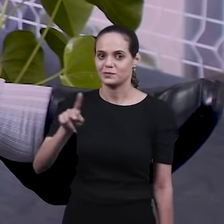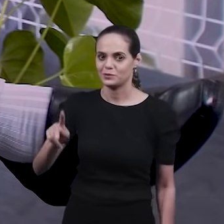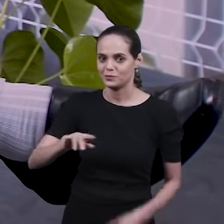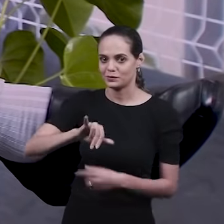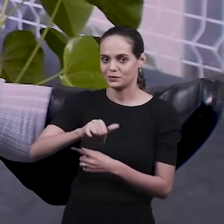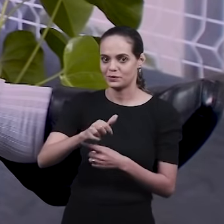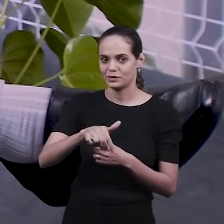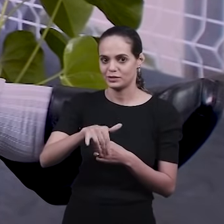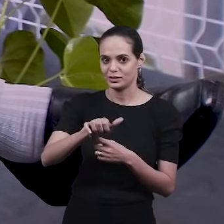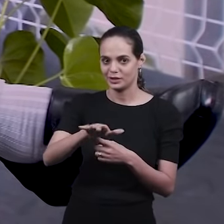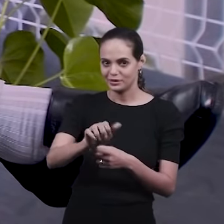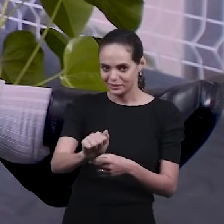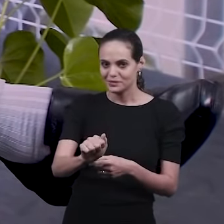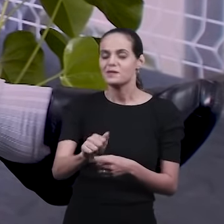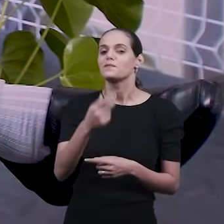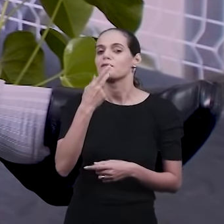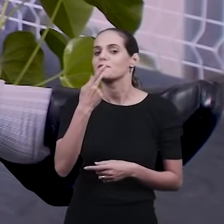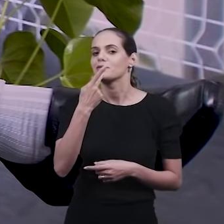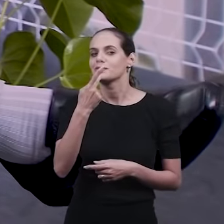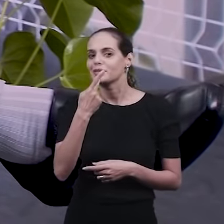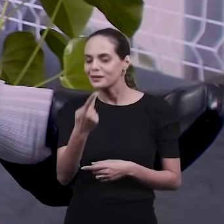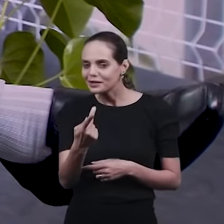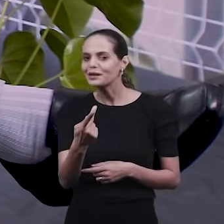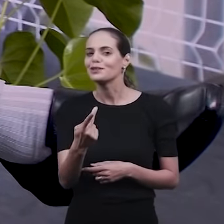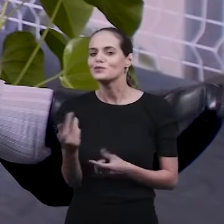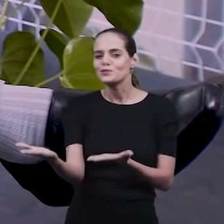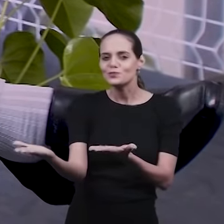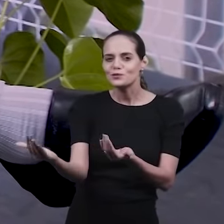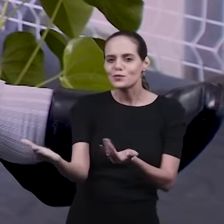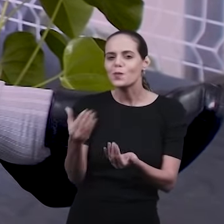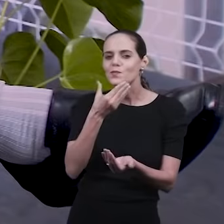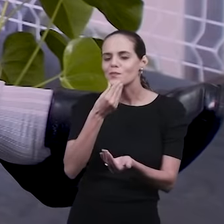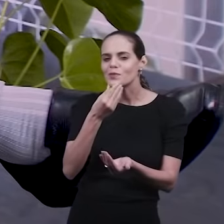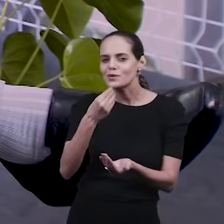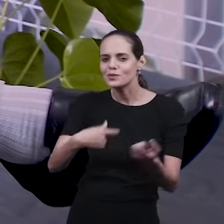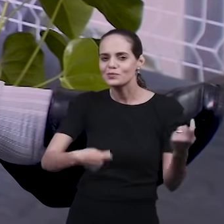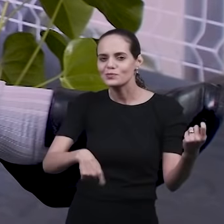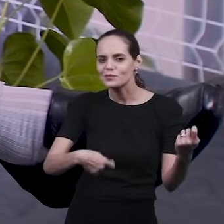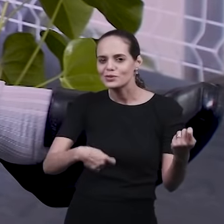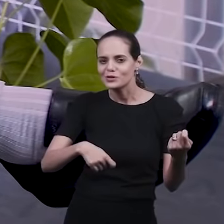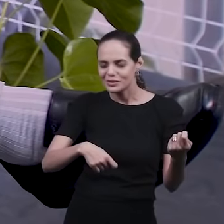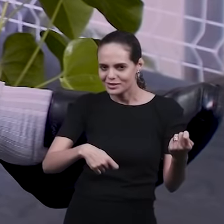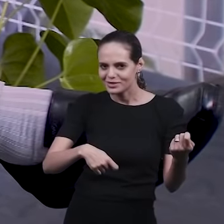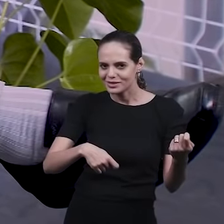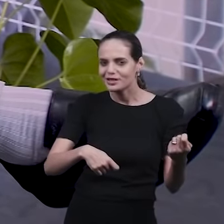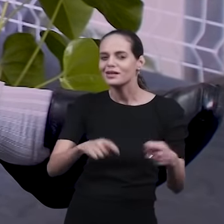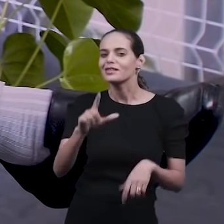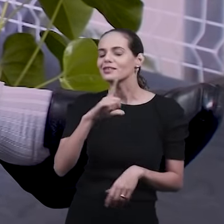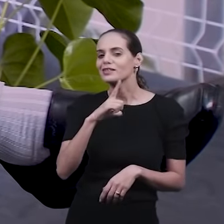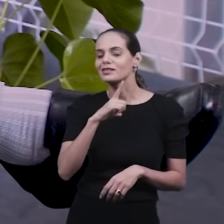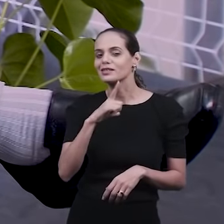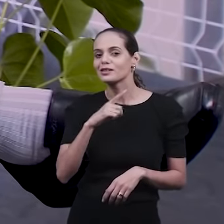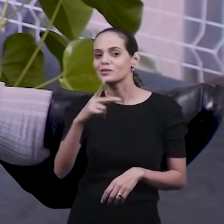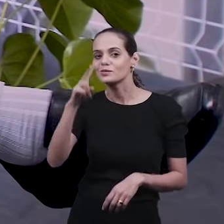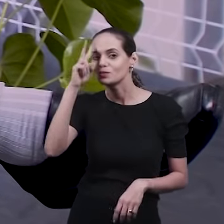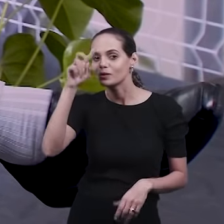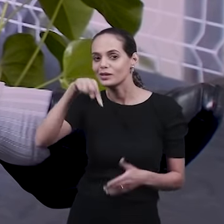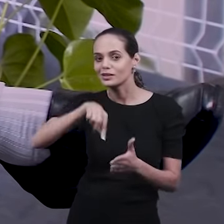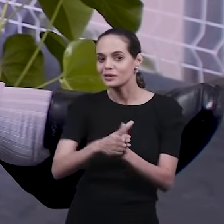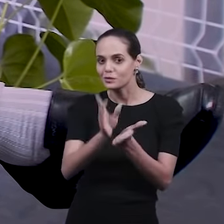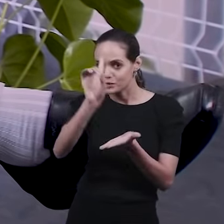um jovem instrumentista que tem a sua história contada na Bíblia. E aí, você sabe quem ele é? Então